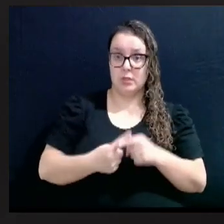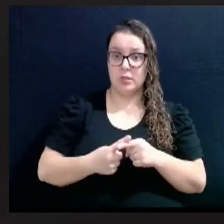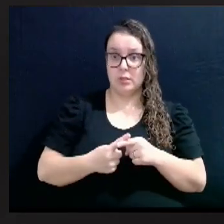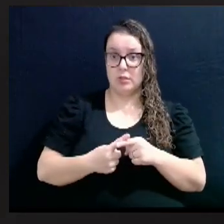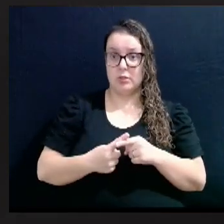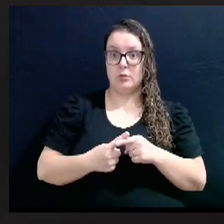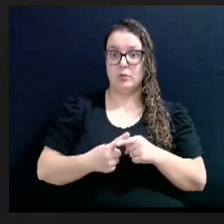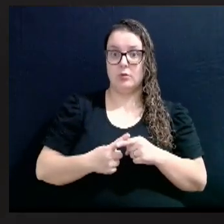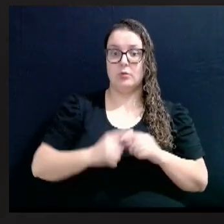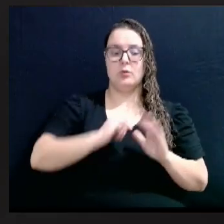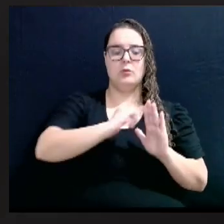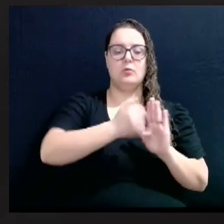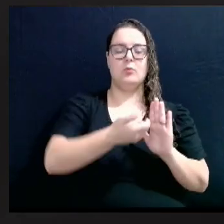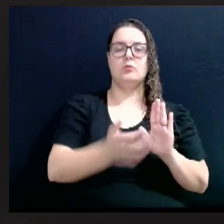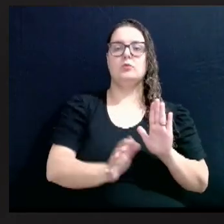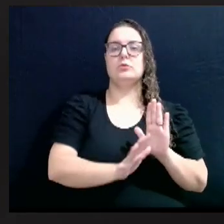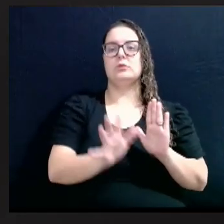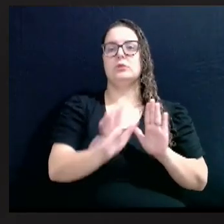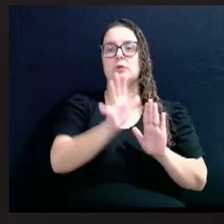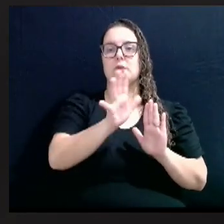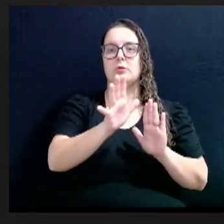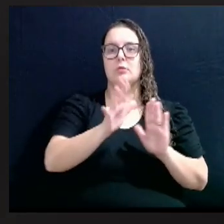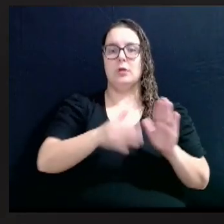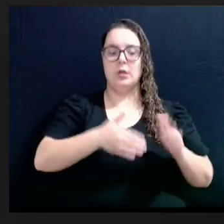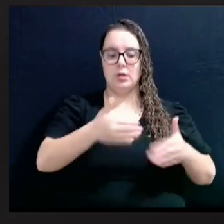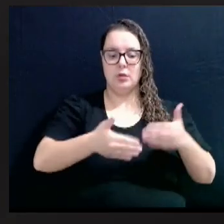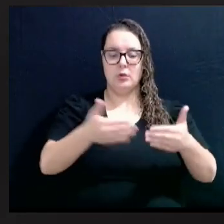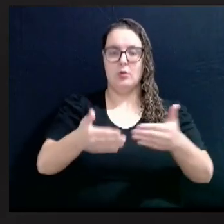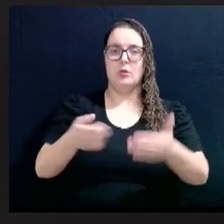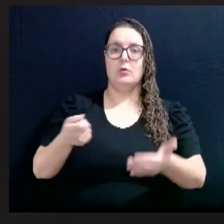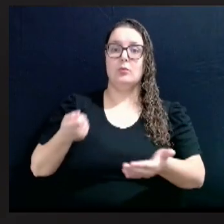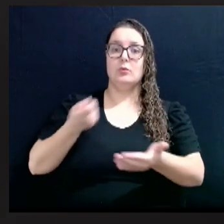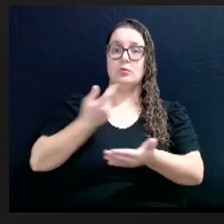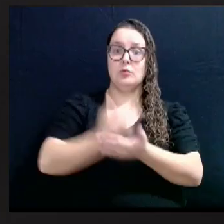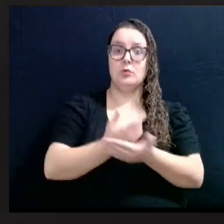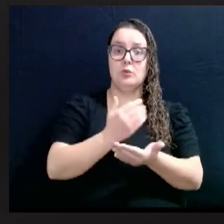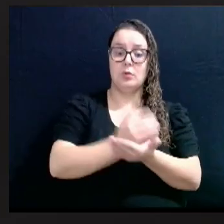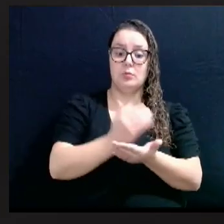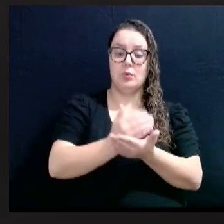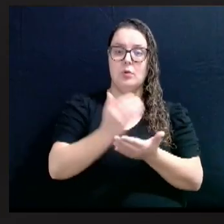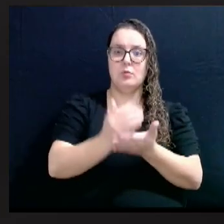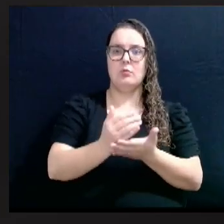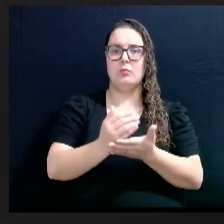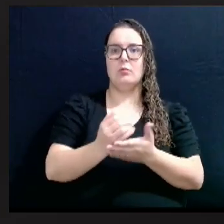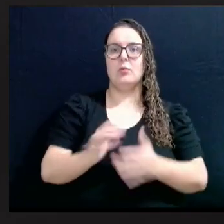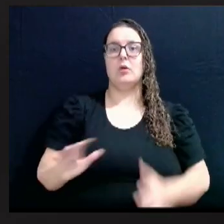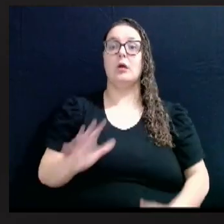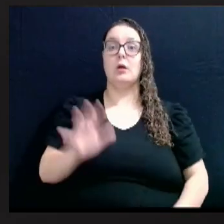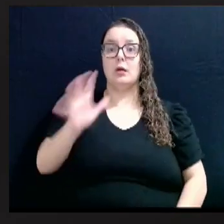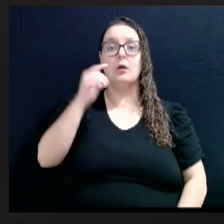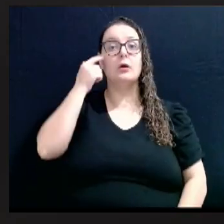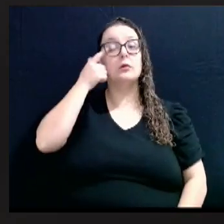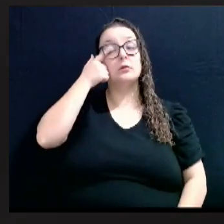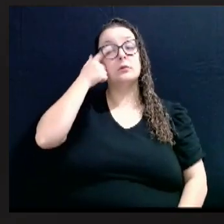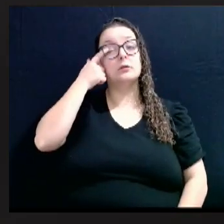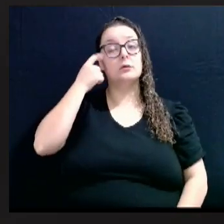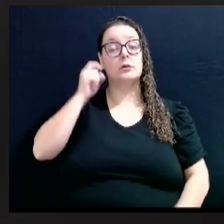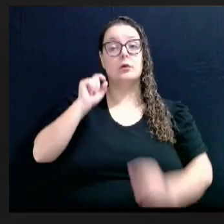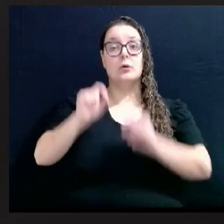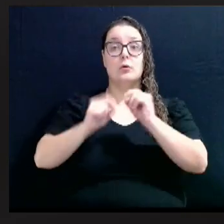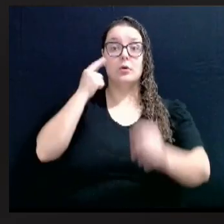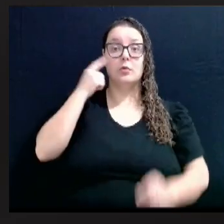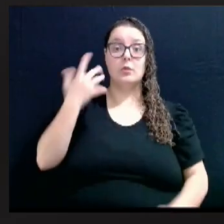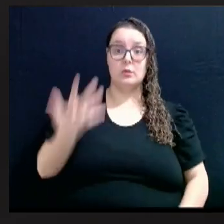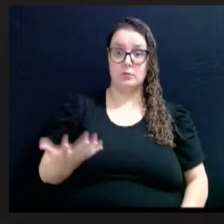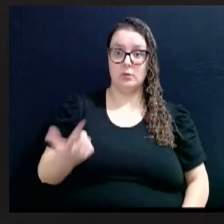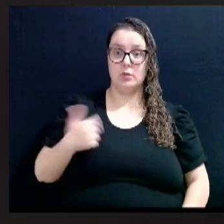está muito alto. Então, no decorrer da compra, o seu financiamento ele fica muito alto. Então, o que seria ideal? Eu começo a minha